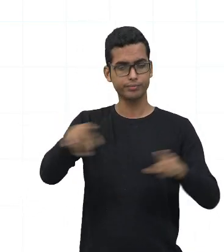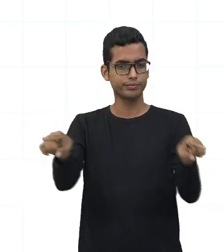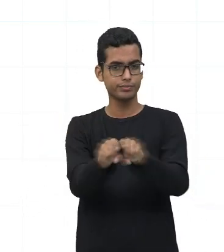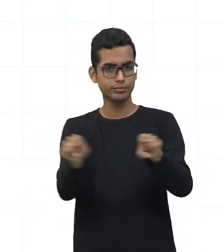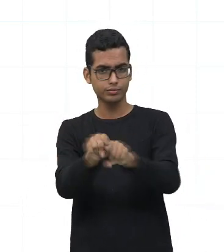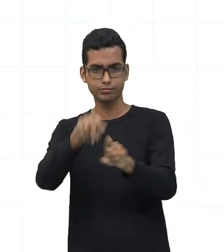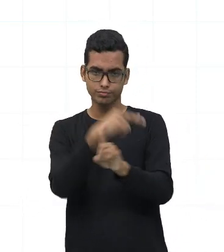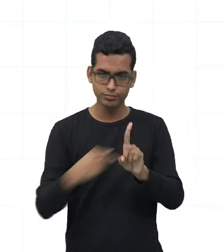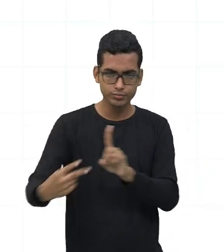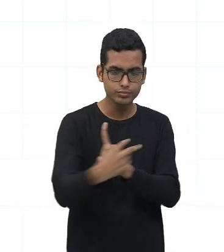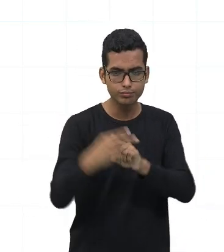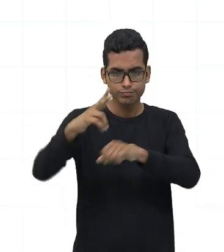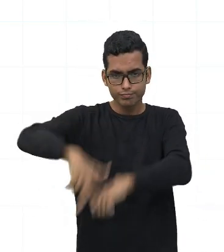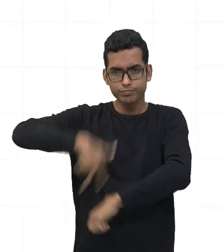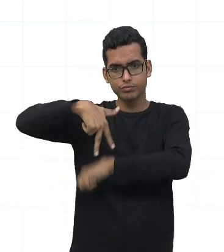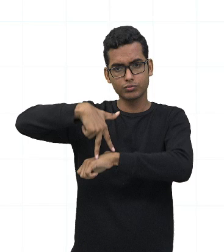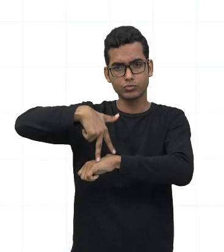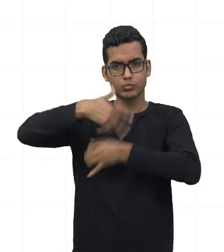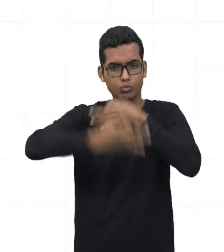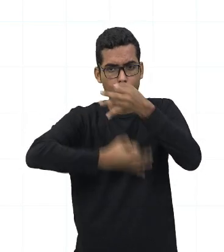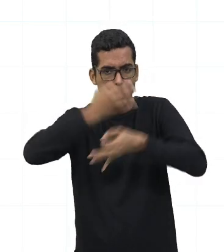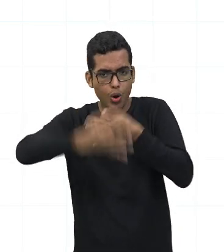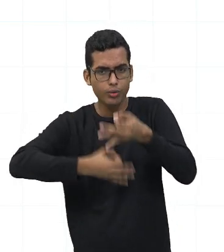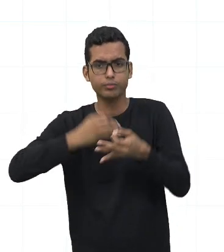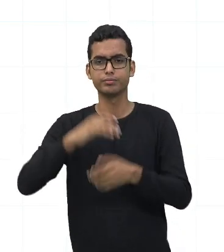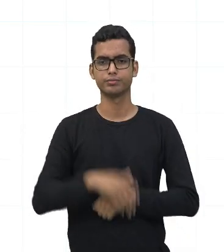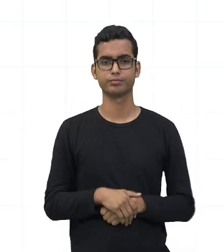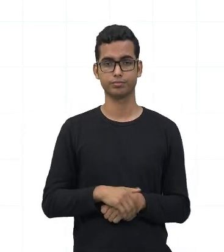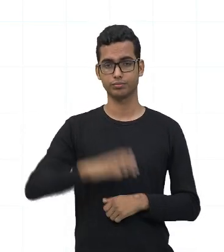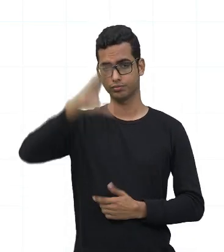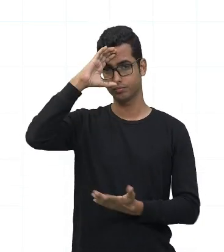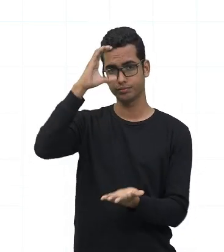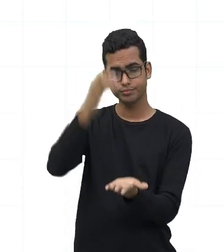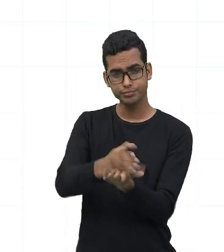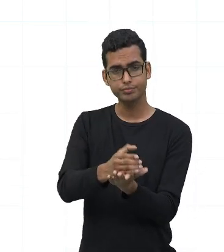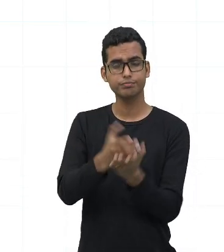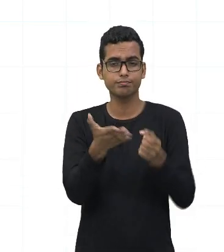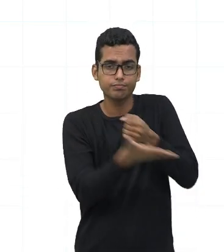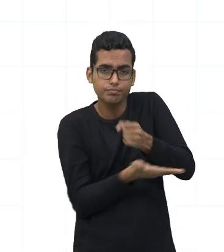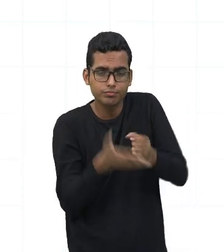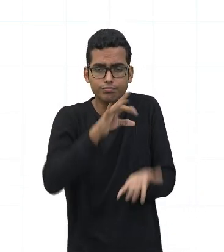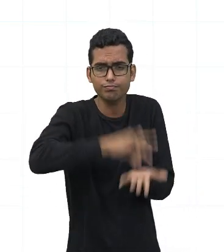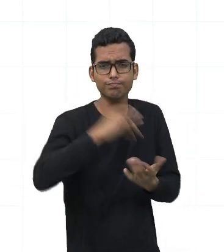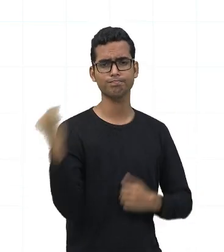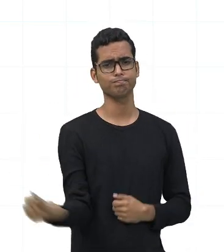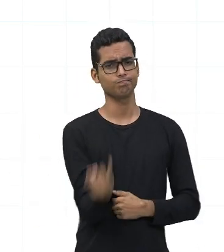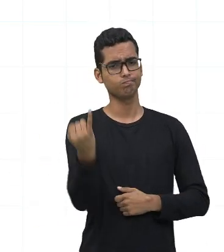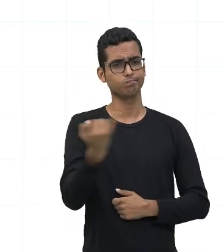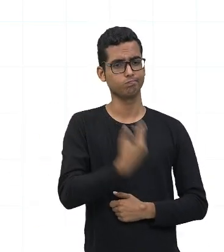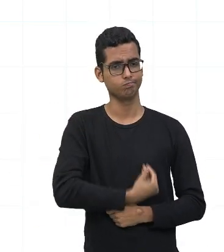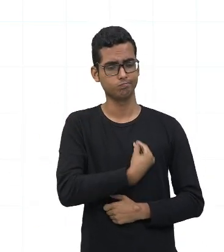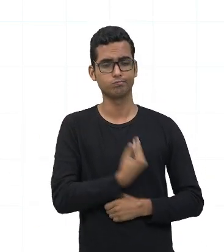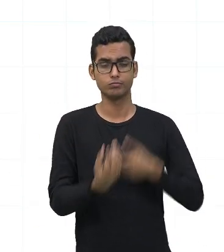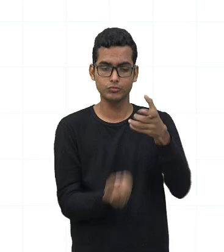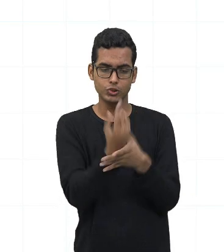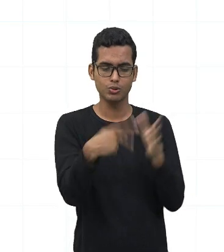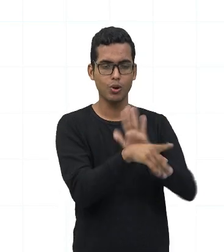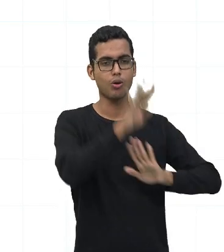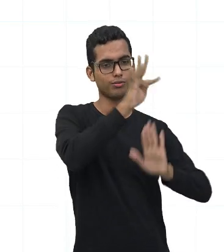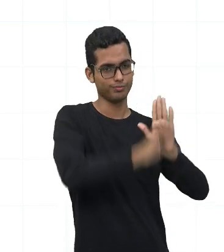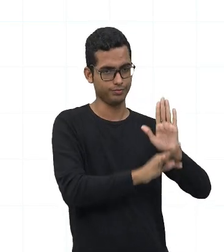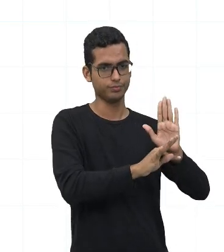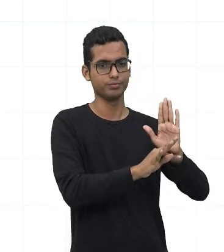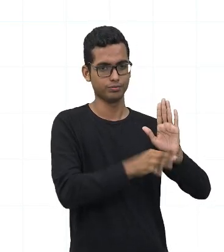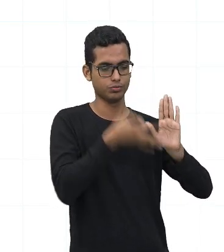vista, o posicionamento crítico. A tese é a parte fundamental para a existência de um texto